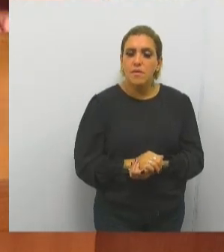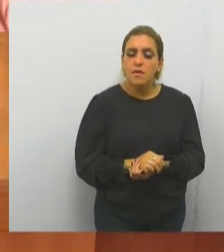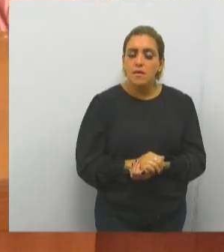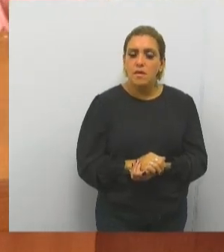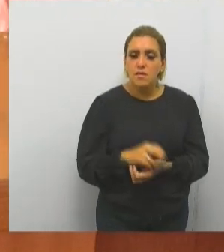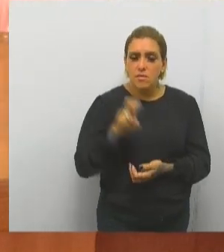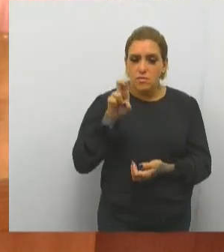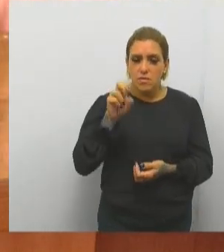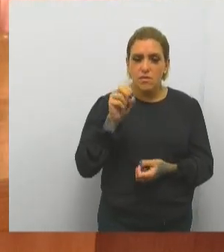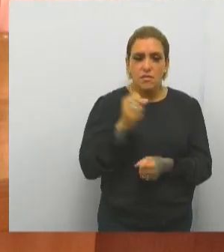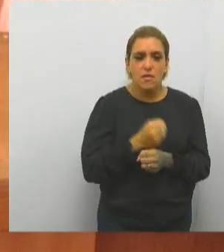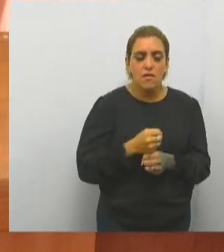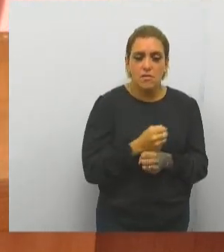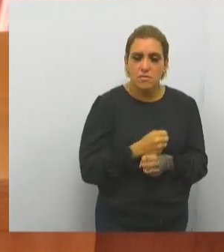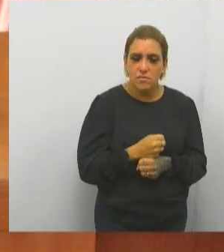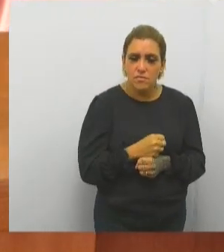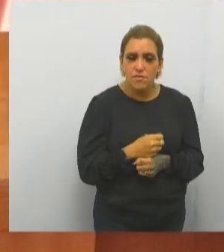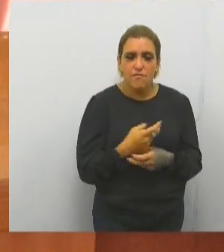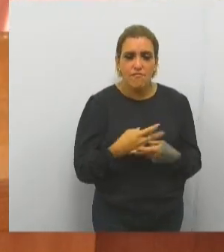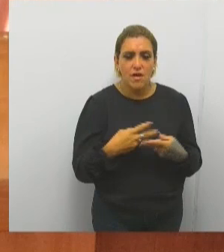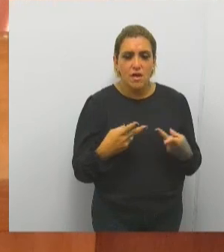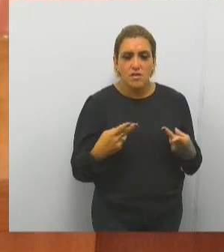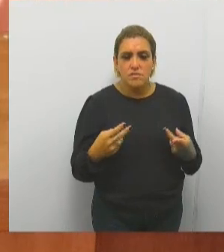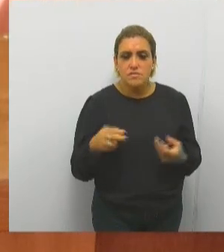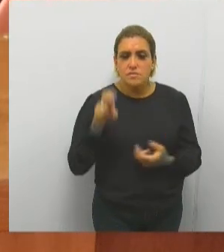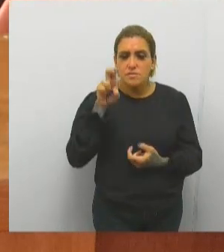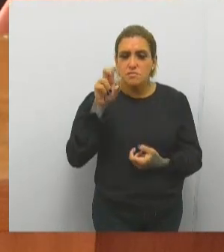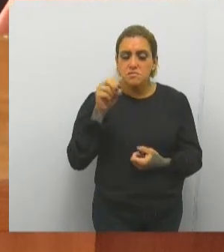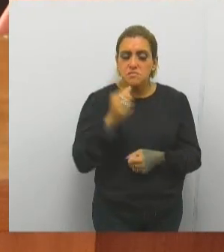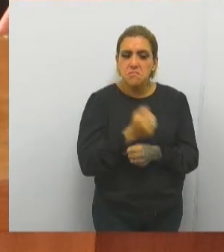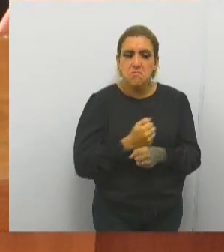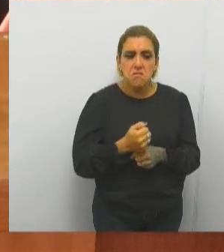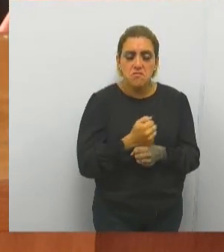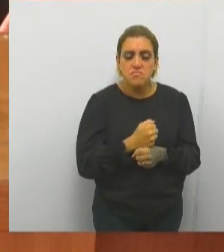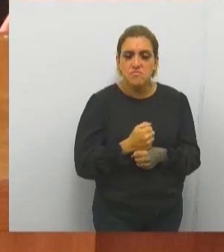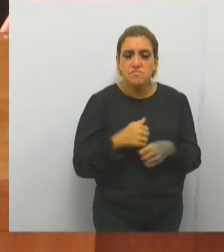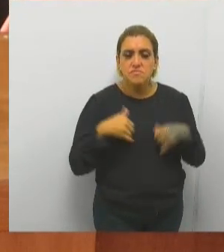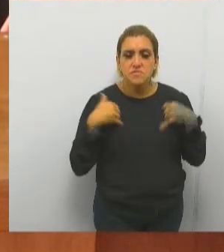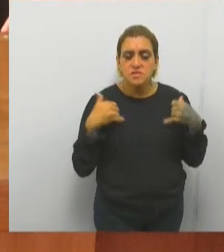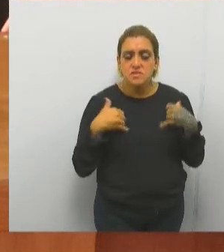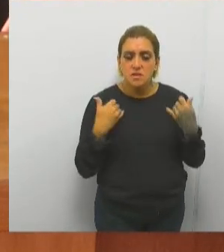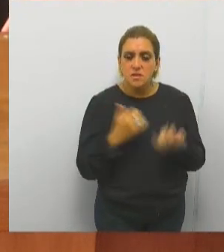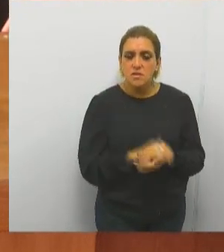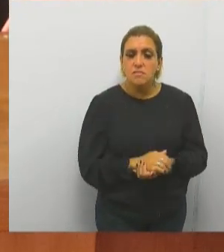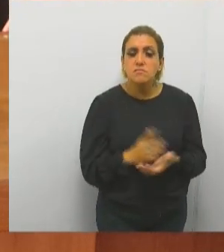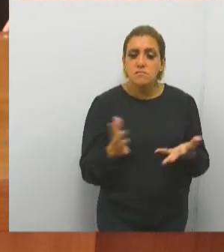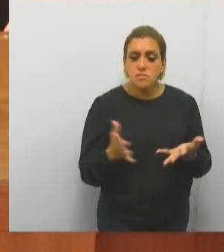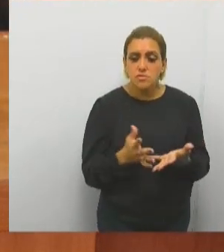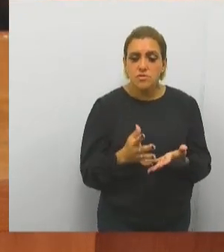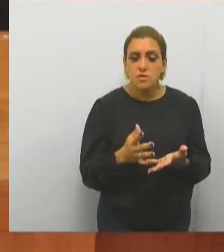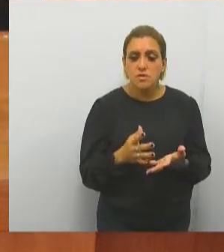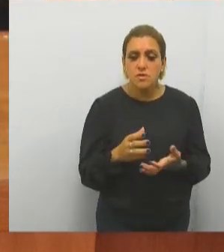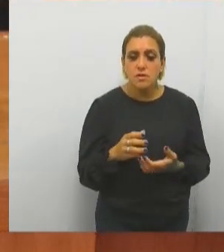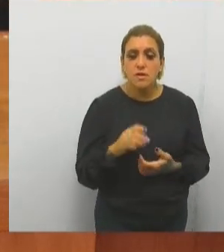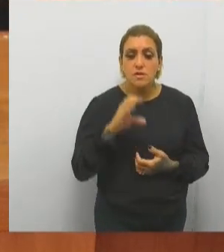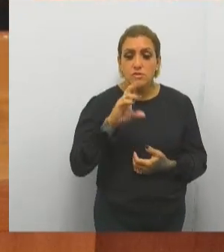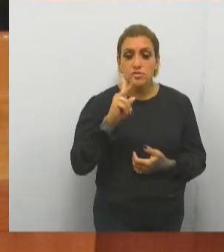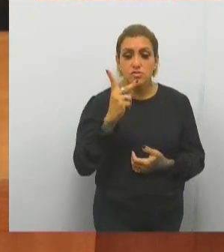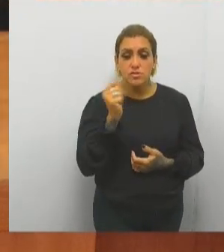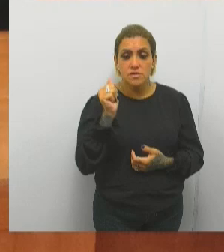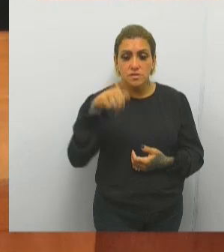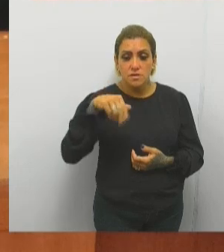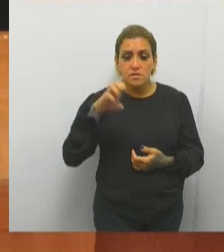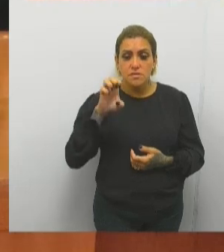fundado, tem 50 anos que a Pestalozzi foi fundada. Então, e a gente tem a oportunidade, o